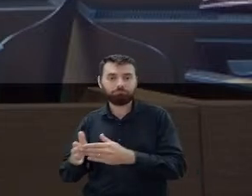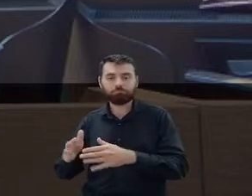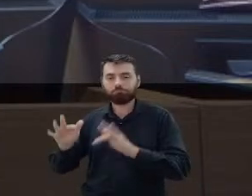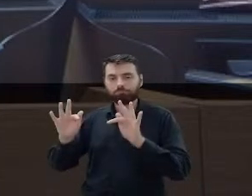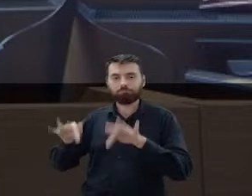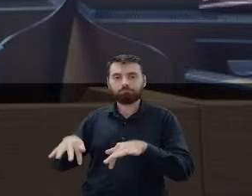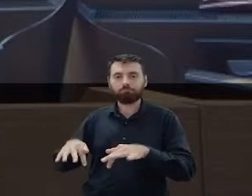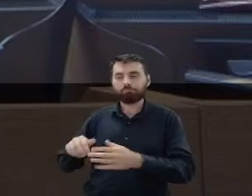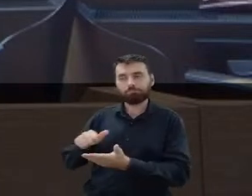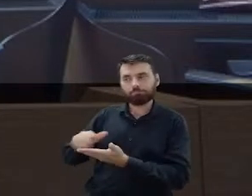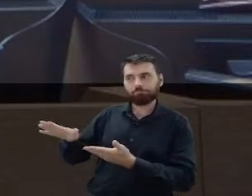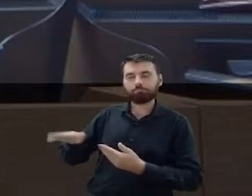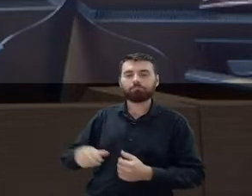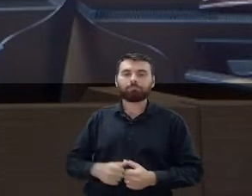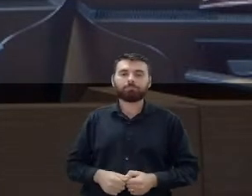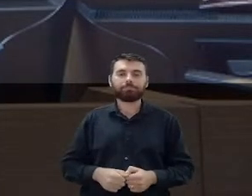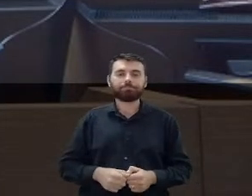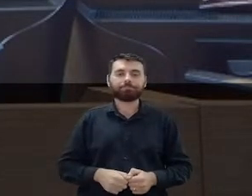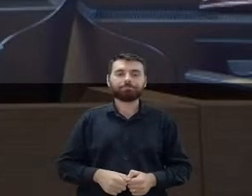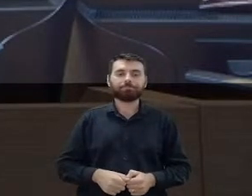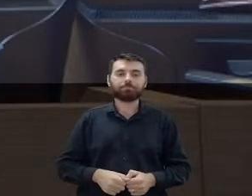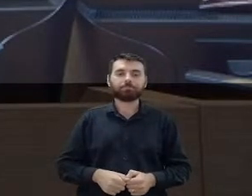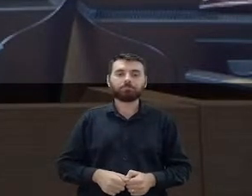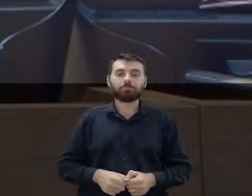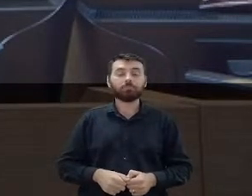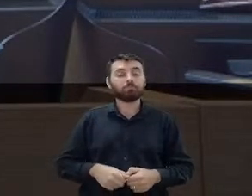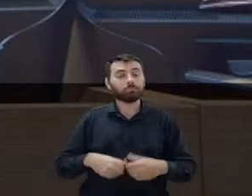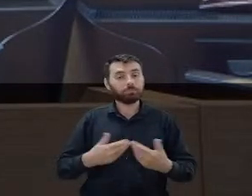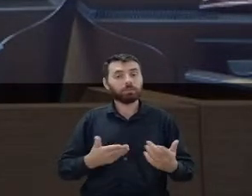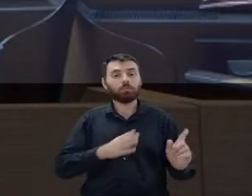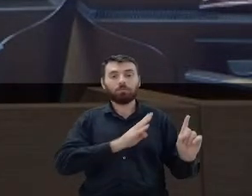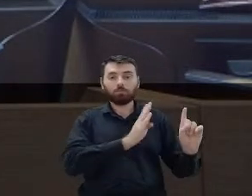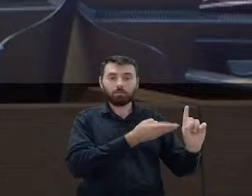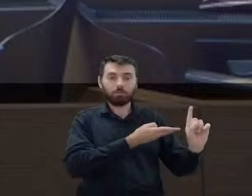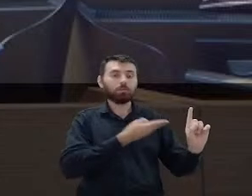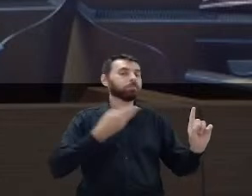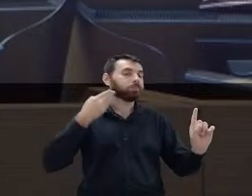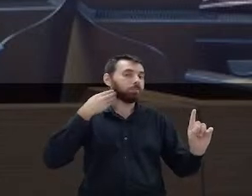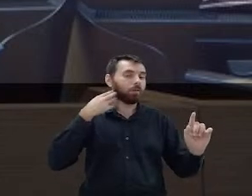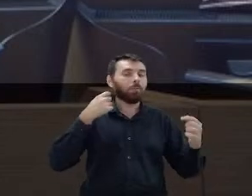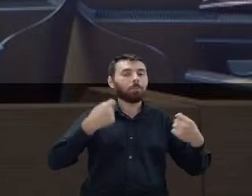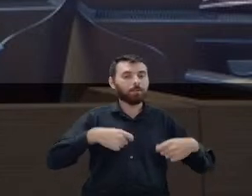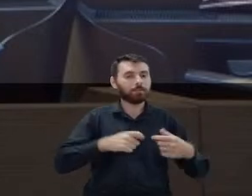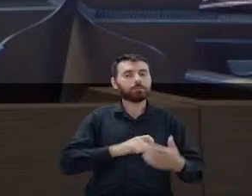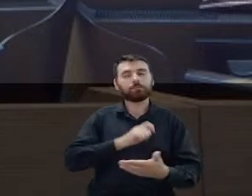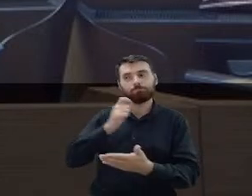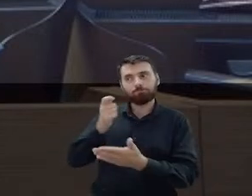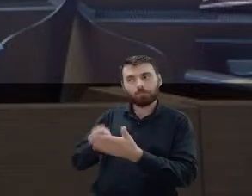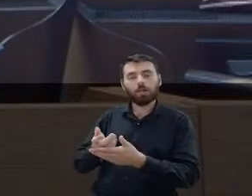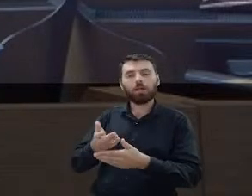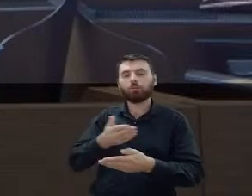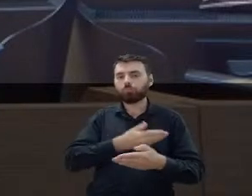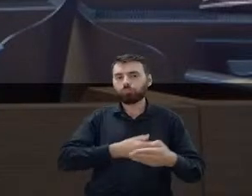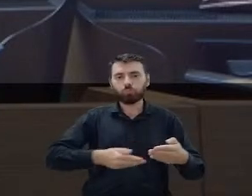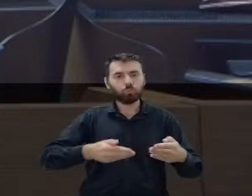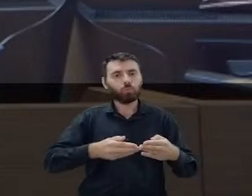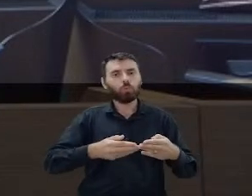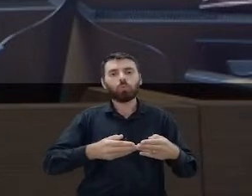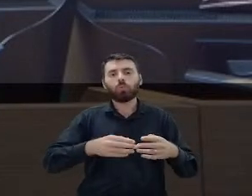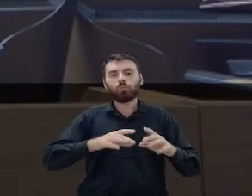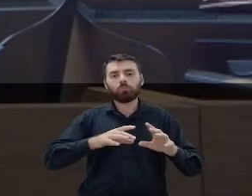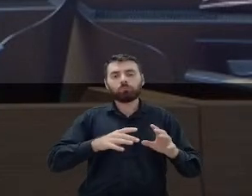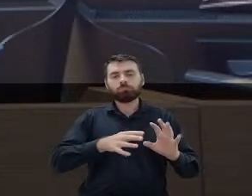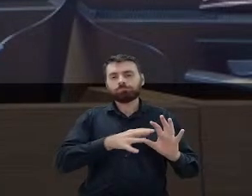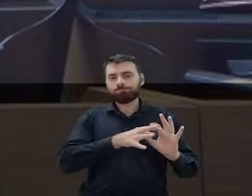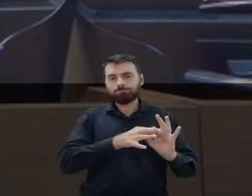período contratual imprescrito, condena o banco réu ao pagamento dos seus reflexos sem aviso prévio, 13º salário, férias acrescidas